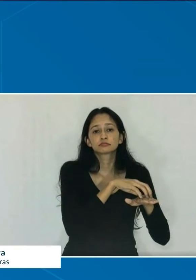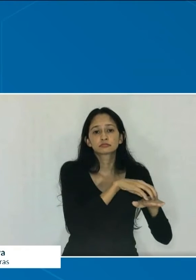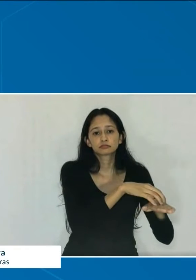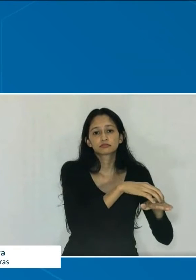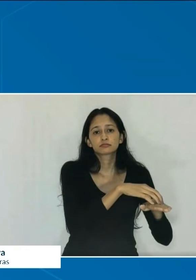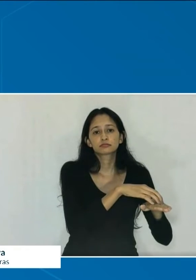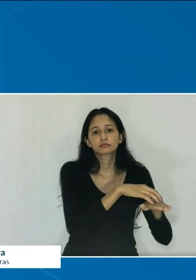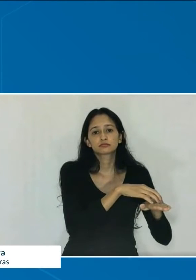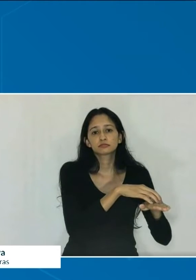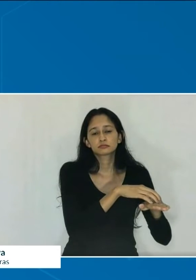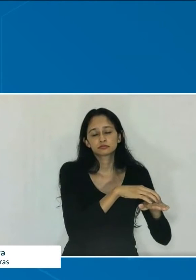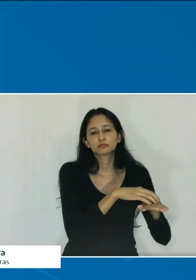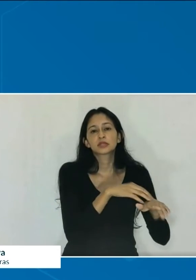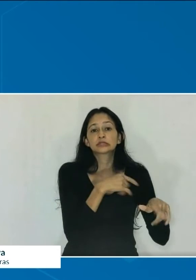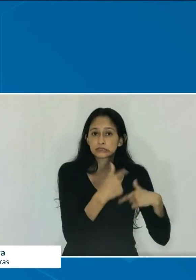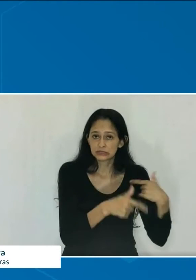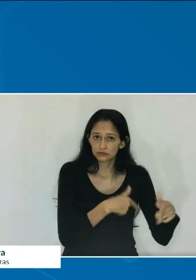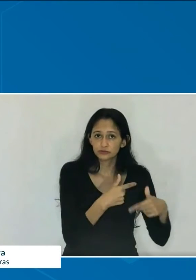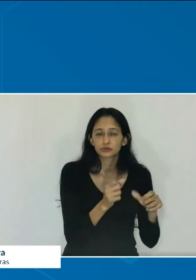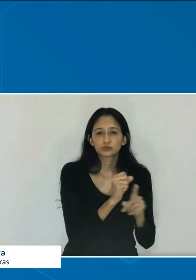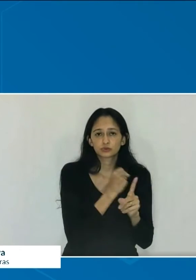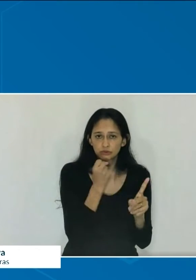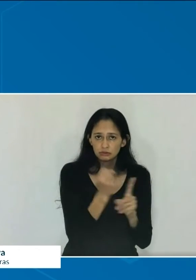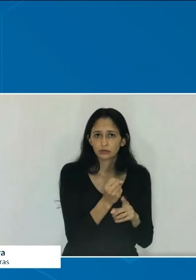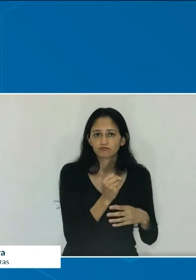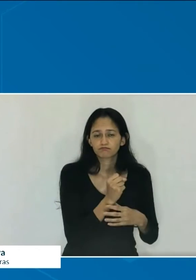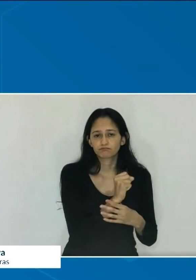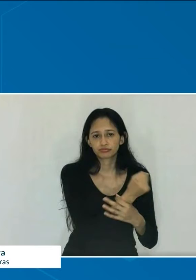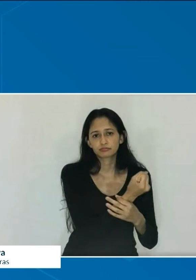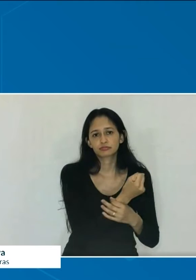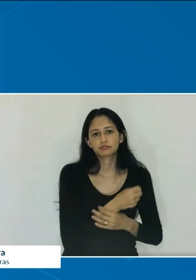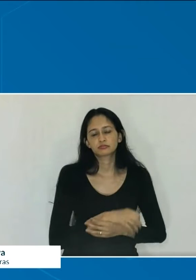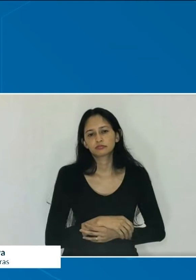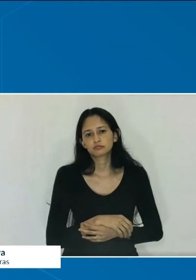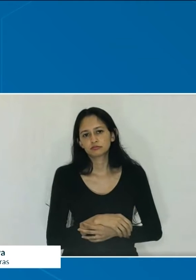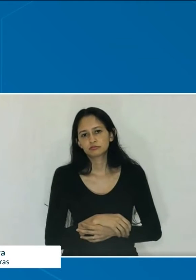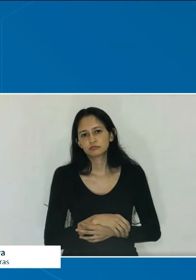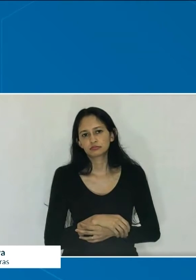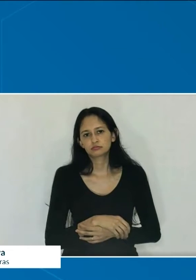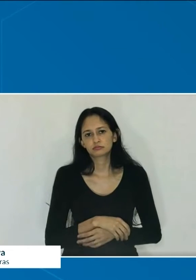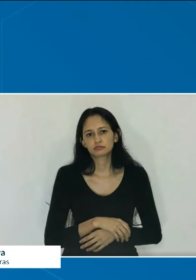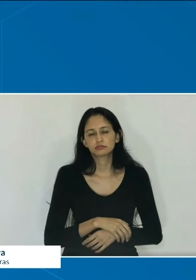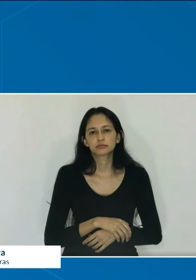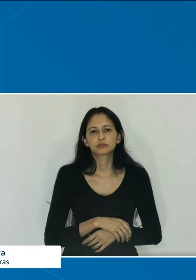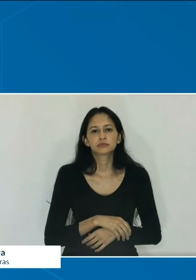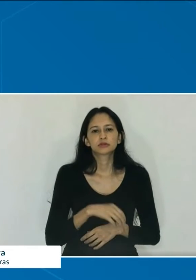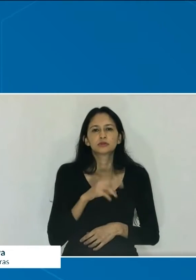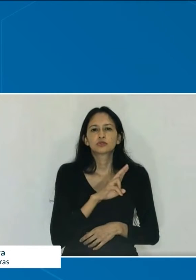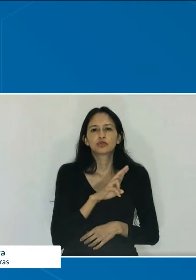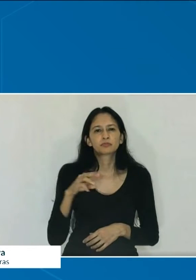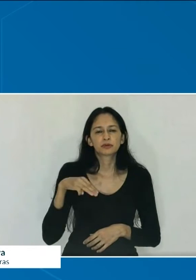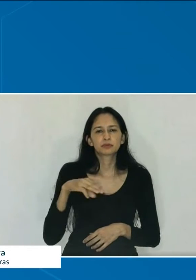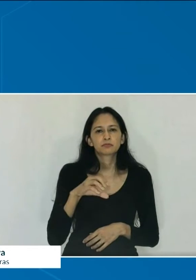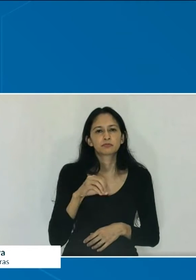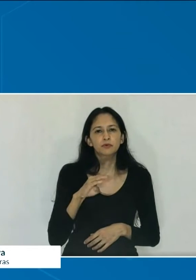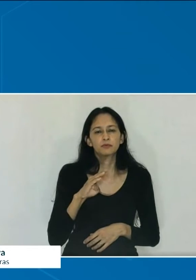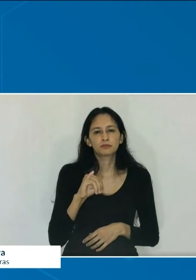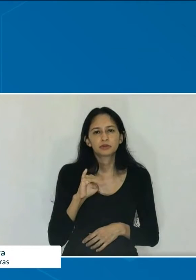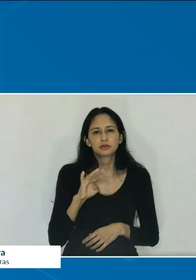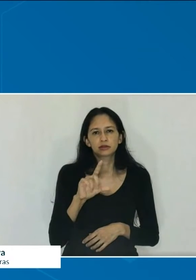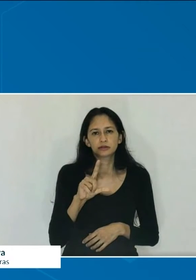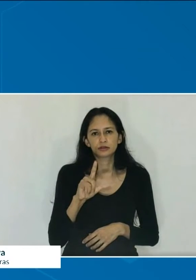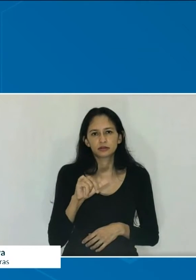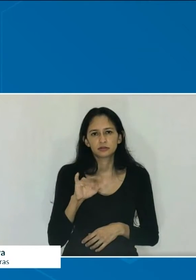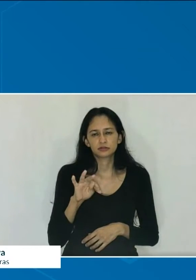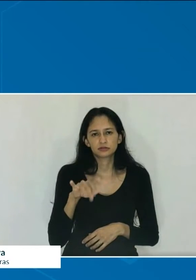veículo, né? Então, entender a mobilidade como serviço, que a gente chama de Mobility as a Service, que no